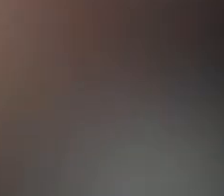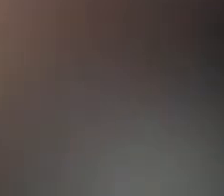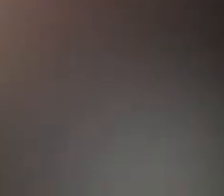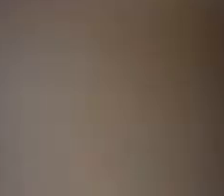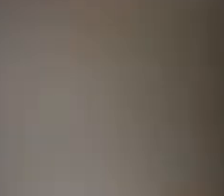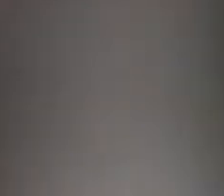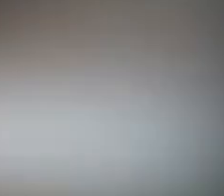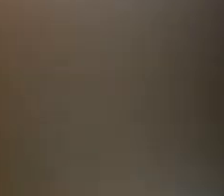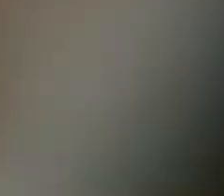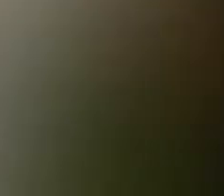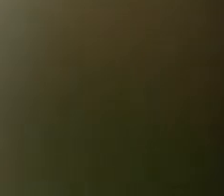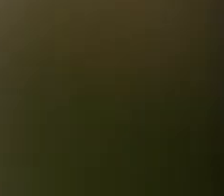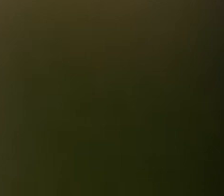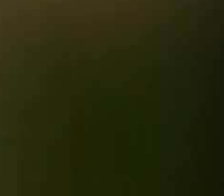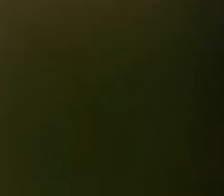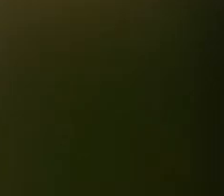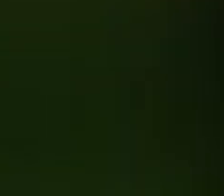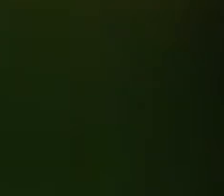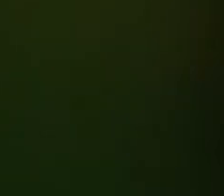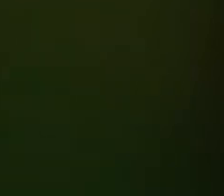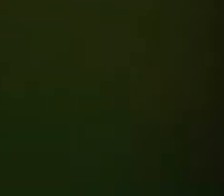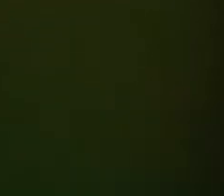Eita, pô!